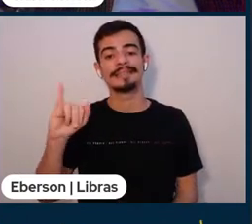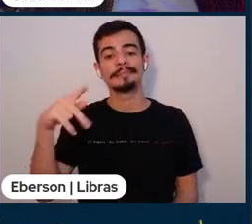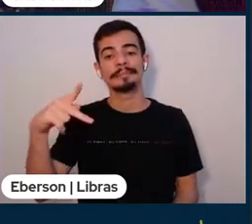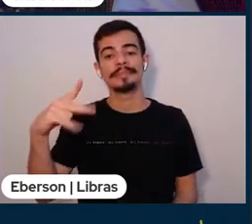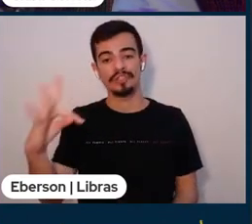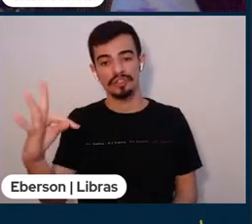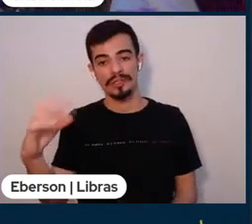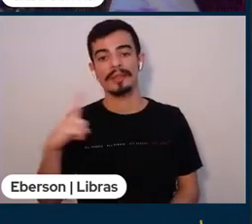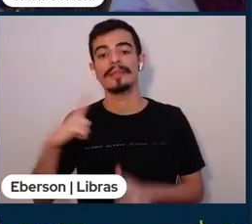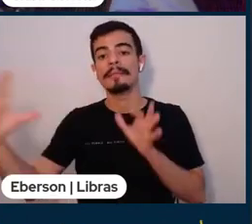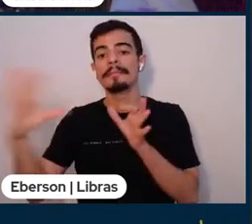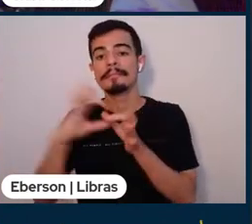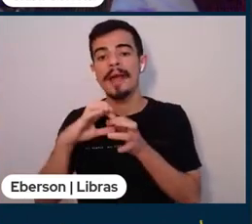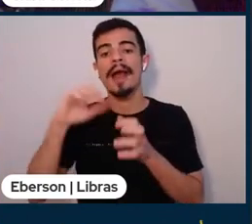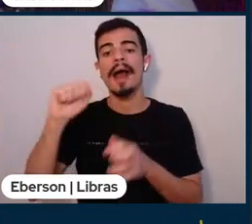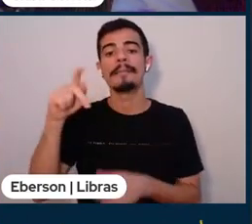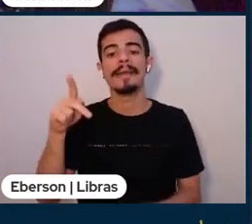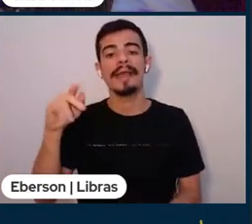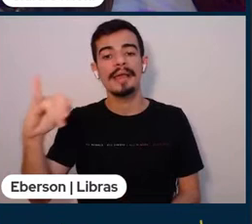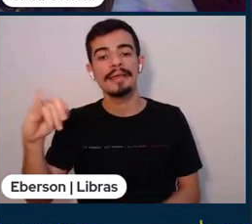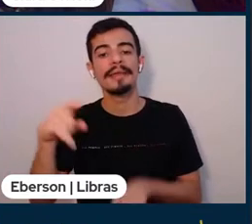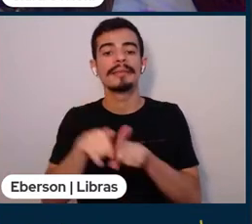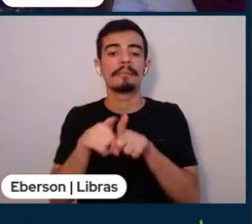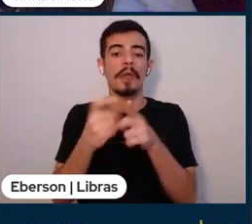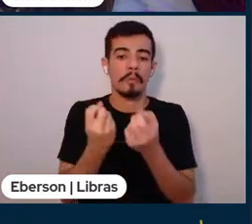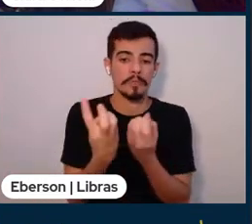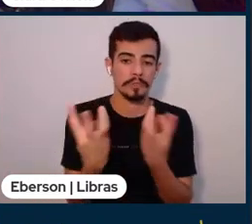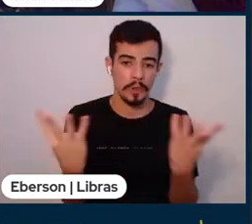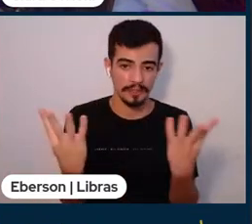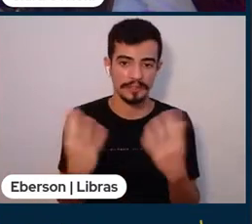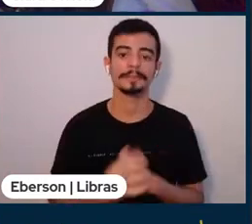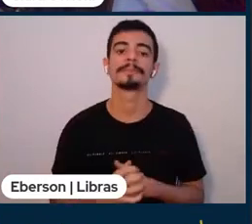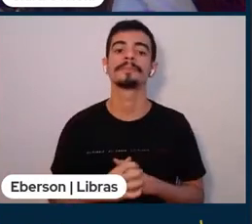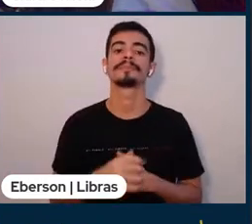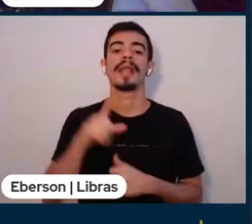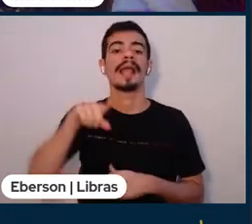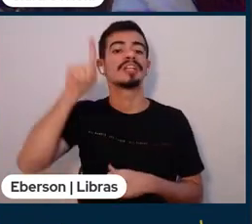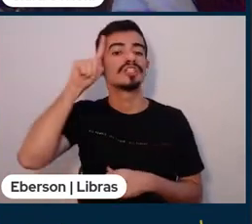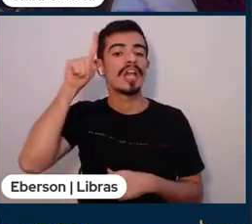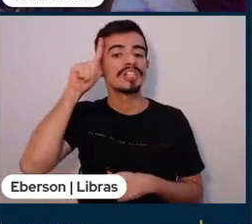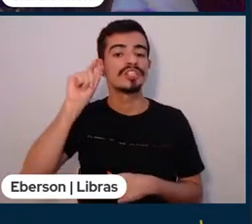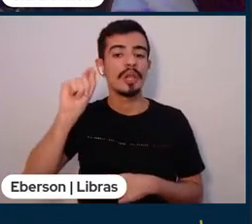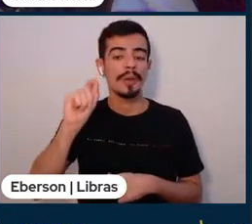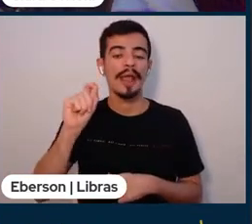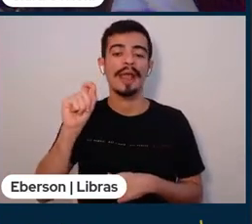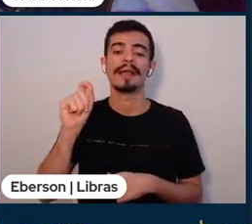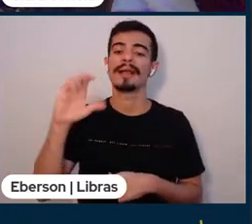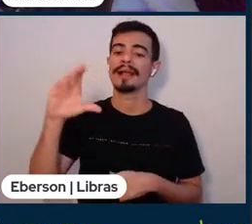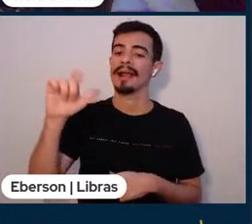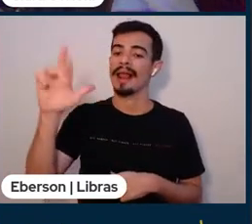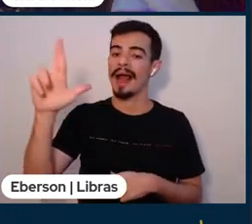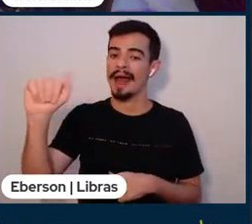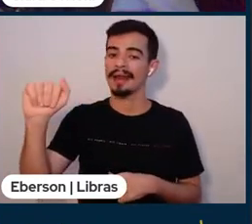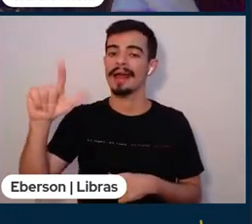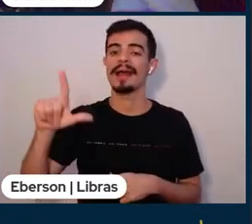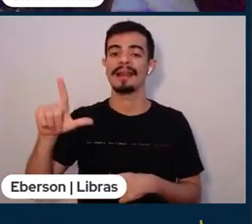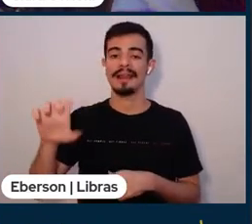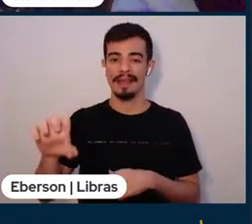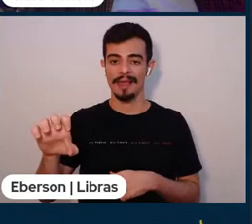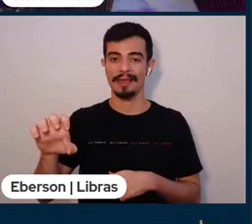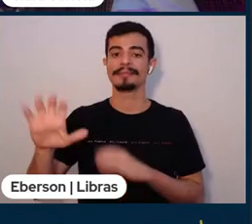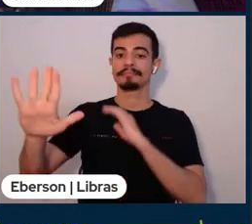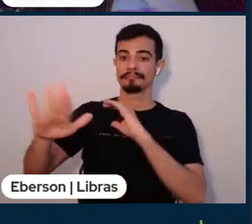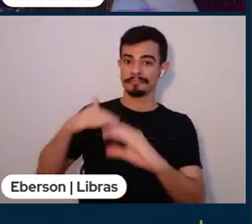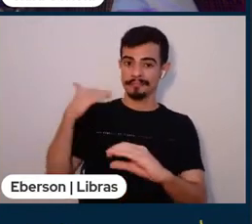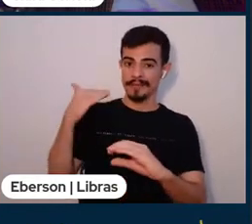APIs e algumas validações. Então, o nosso dia a dia é isso. A gente espera a Clara e a Lê passar as tasks para a gente poder